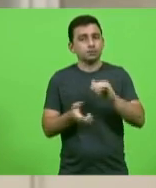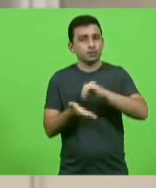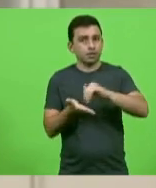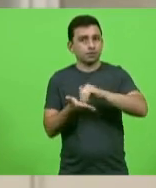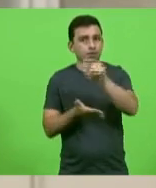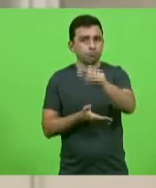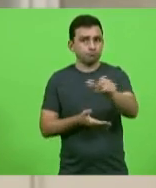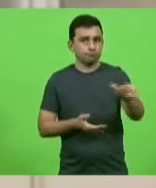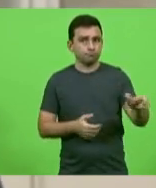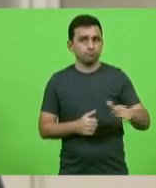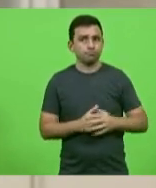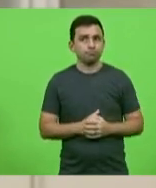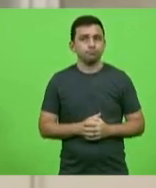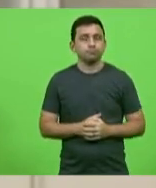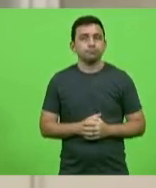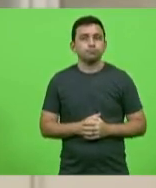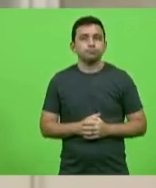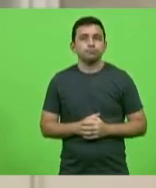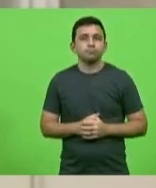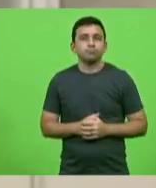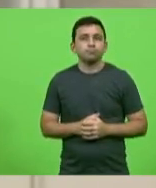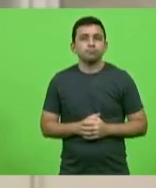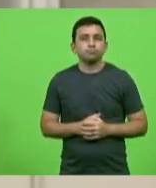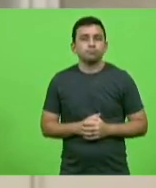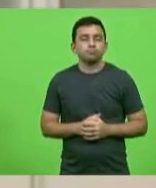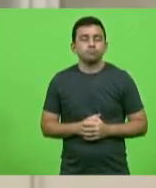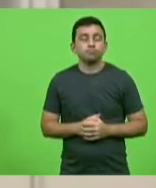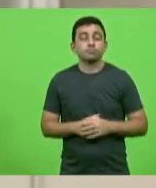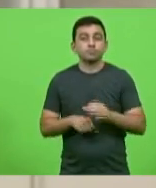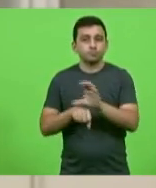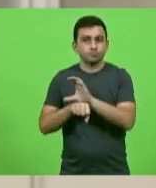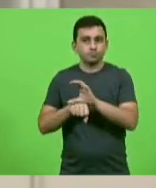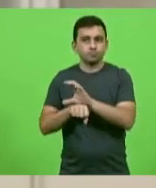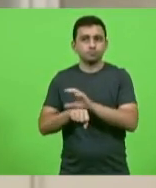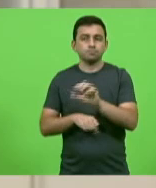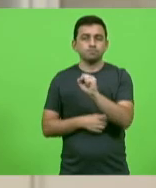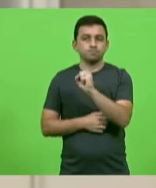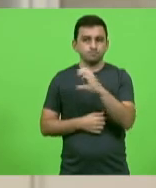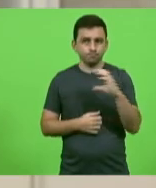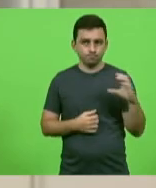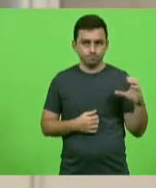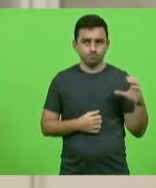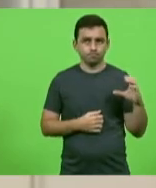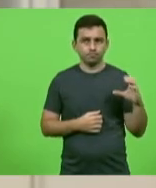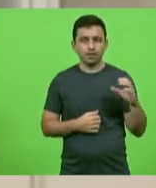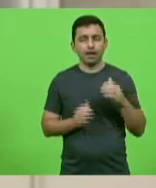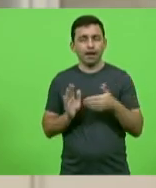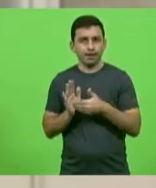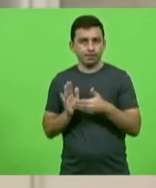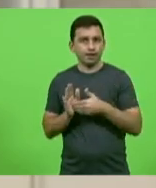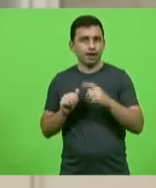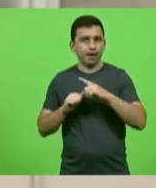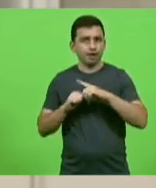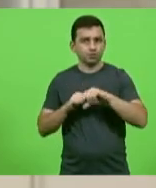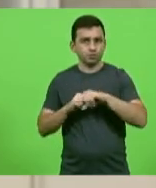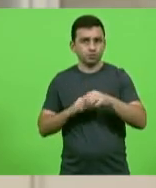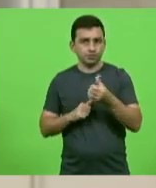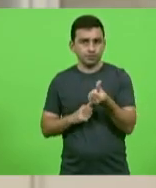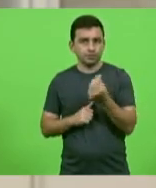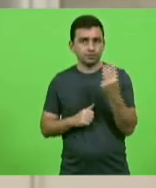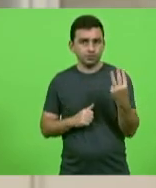secretários e a Constituição de Santa Catarina prevê no artigo